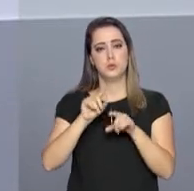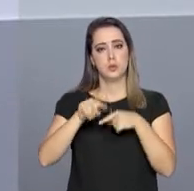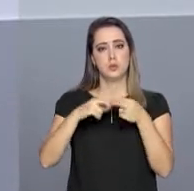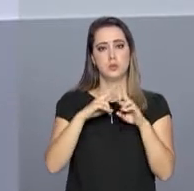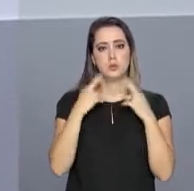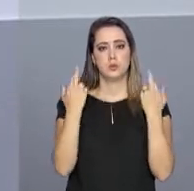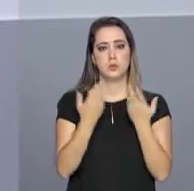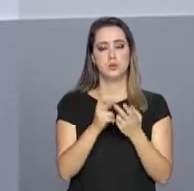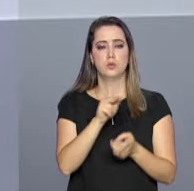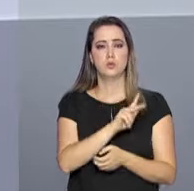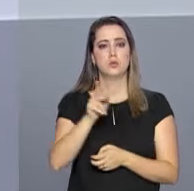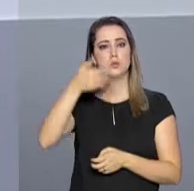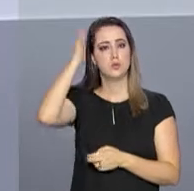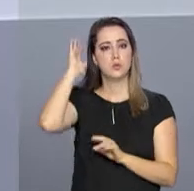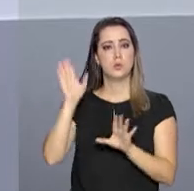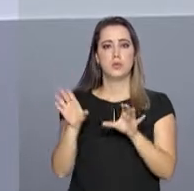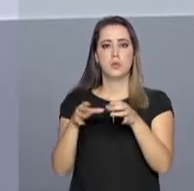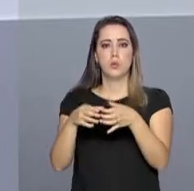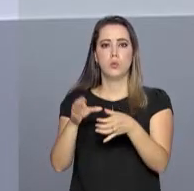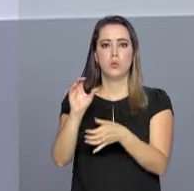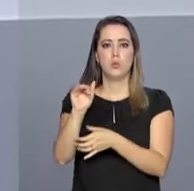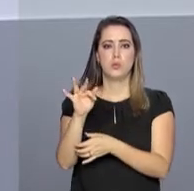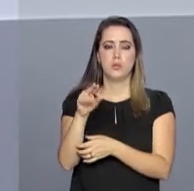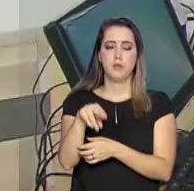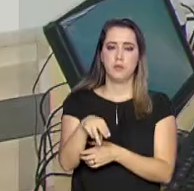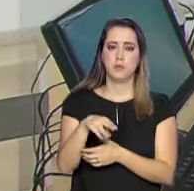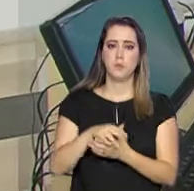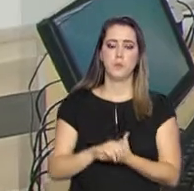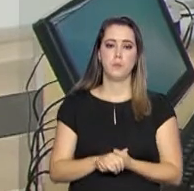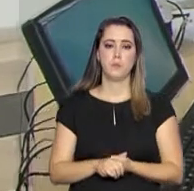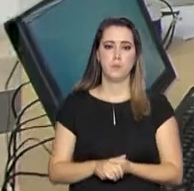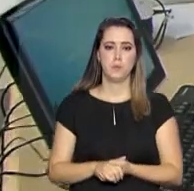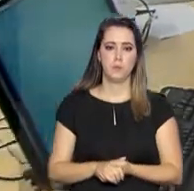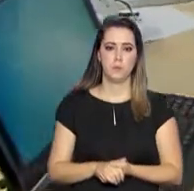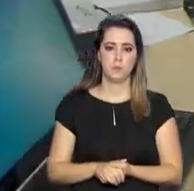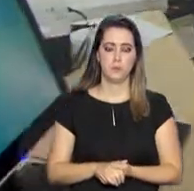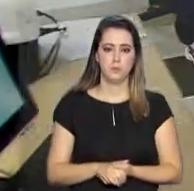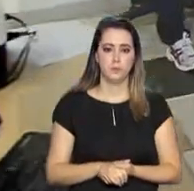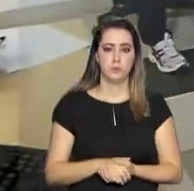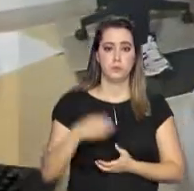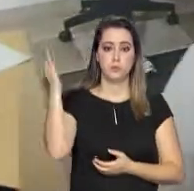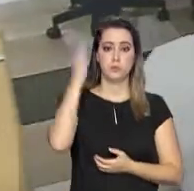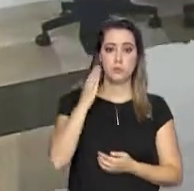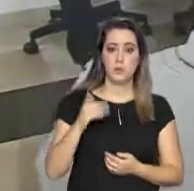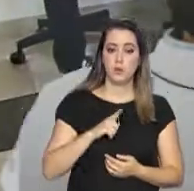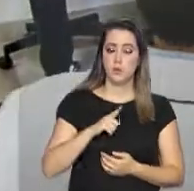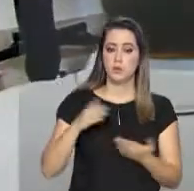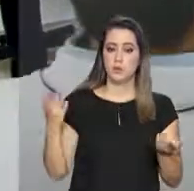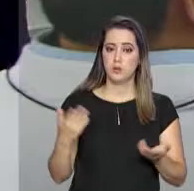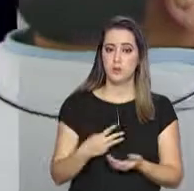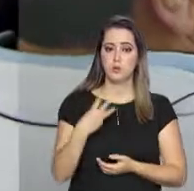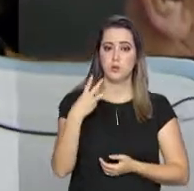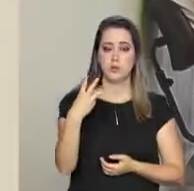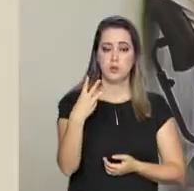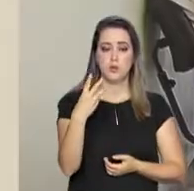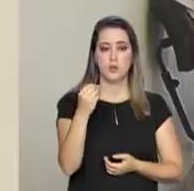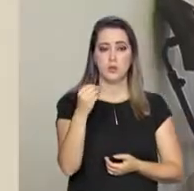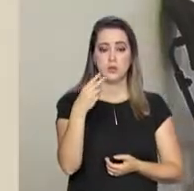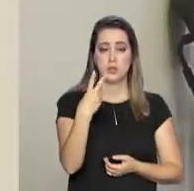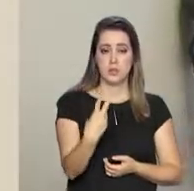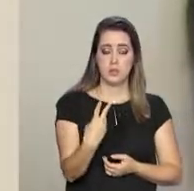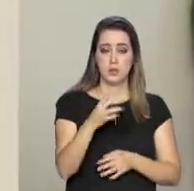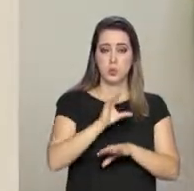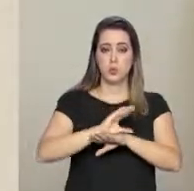temer e com o conselho federal de medicina o brasil tem hoje 302 cursos de